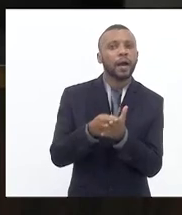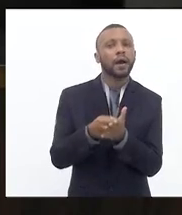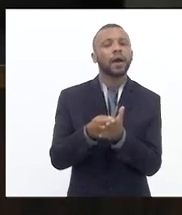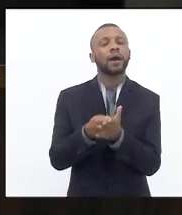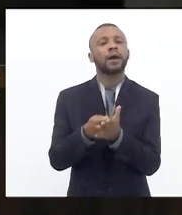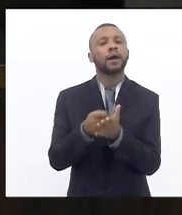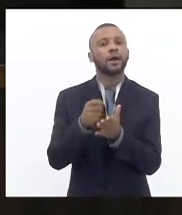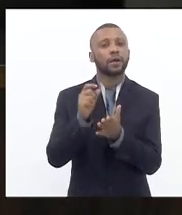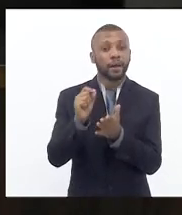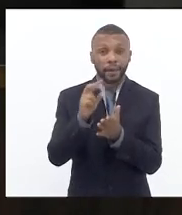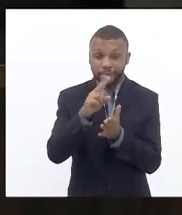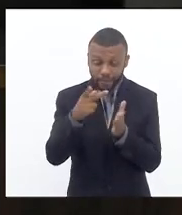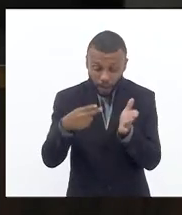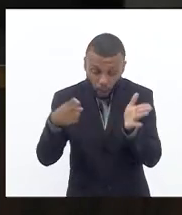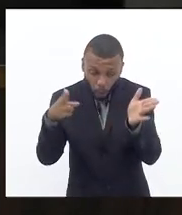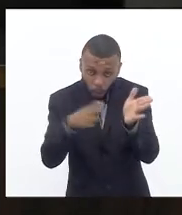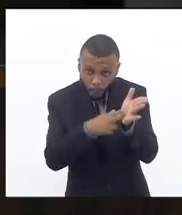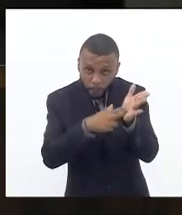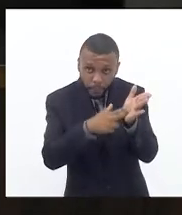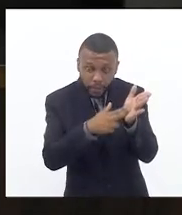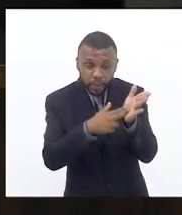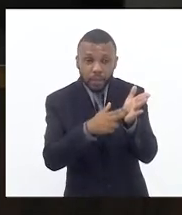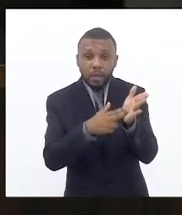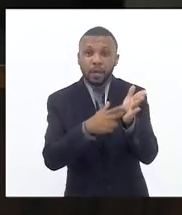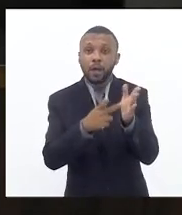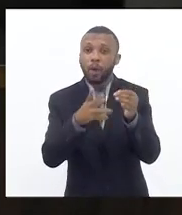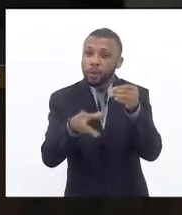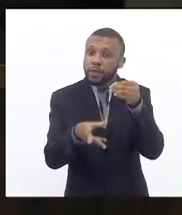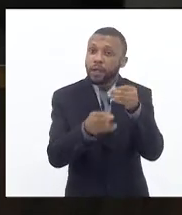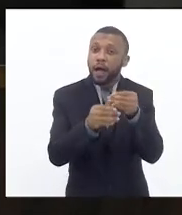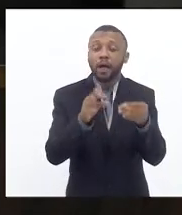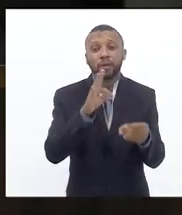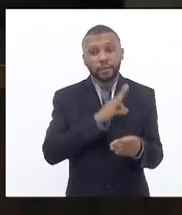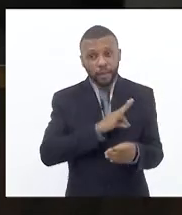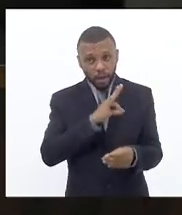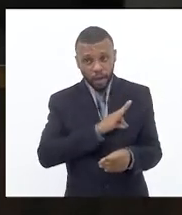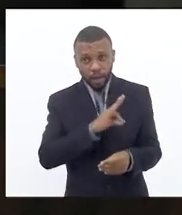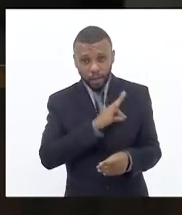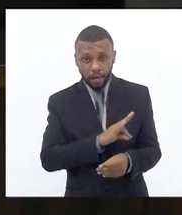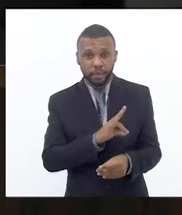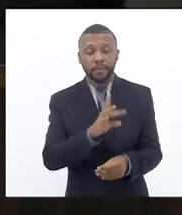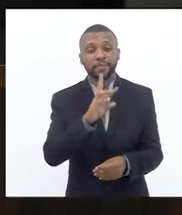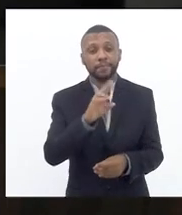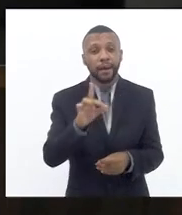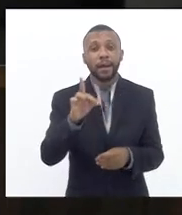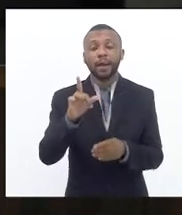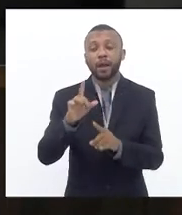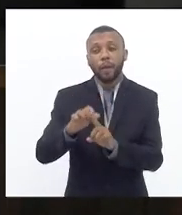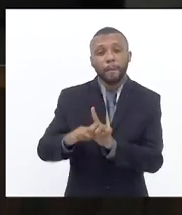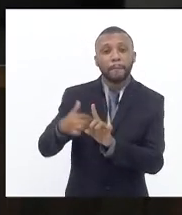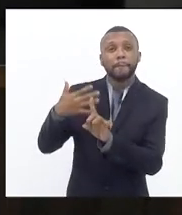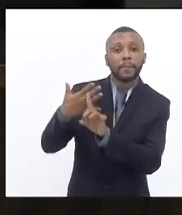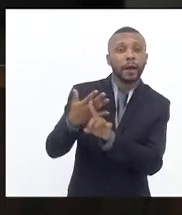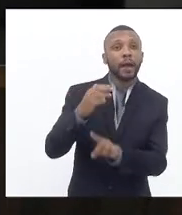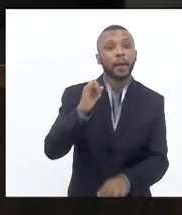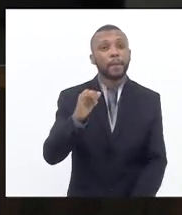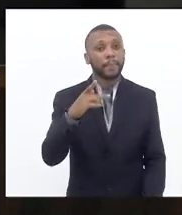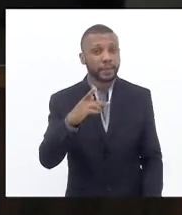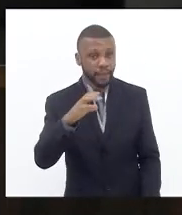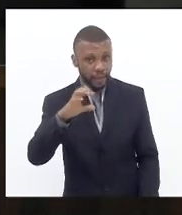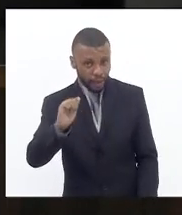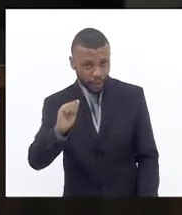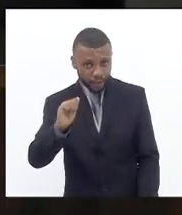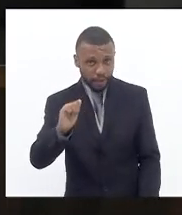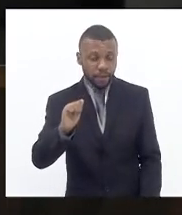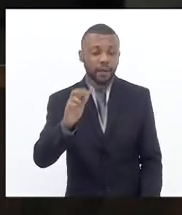vai cumprir a reposição salarial vai dar o aumento pelo IPCA